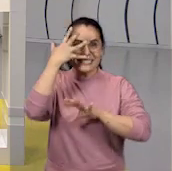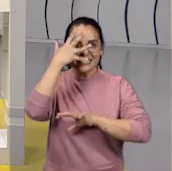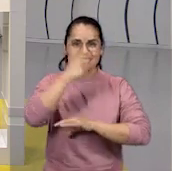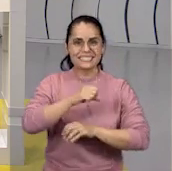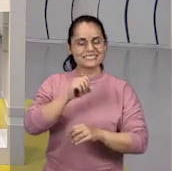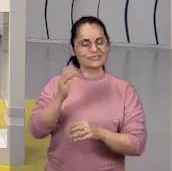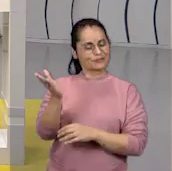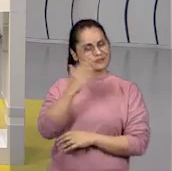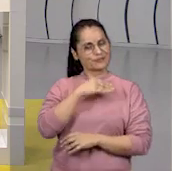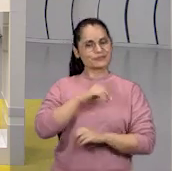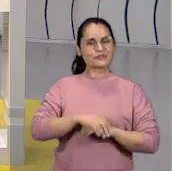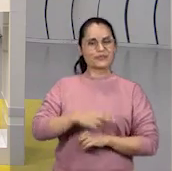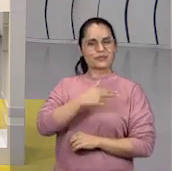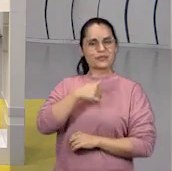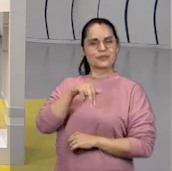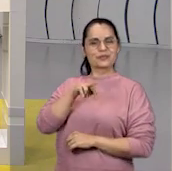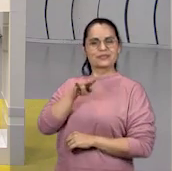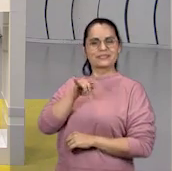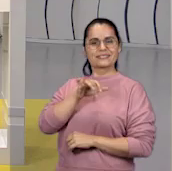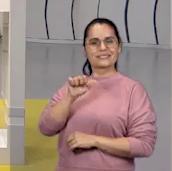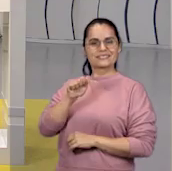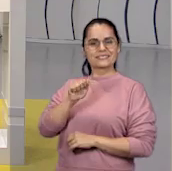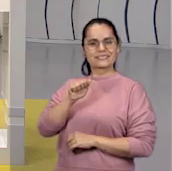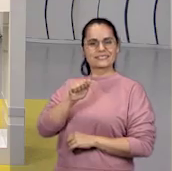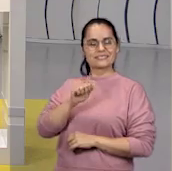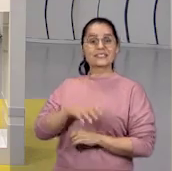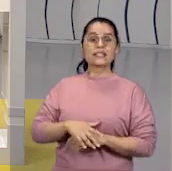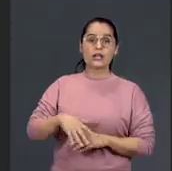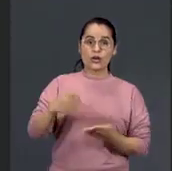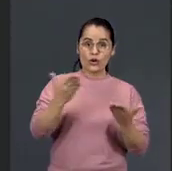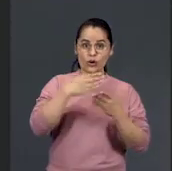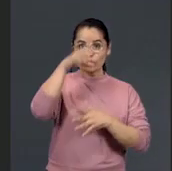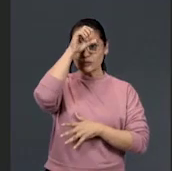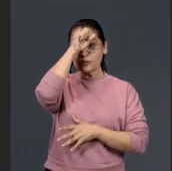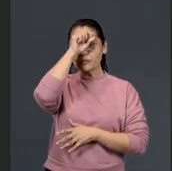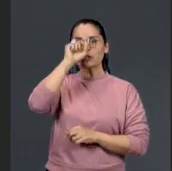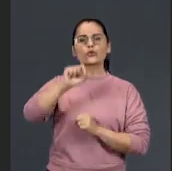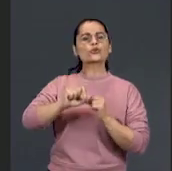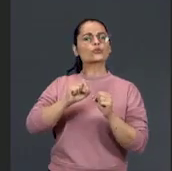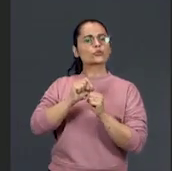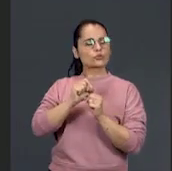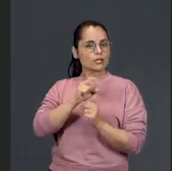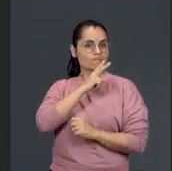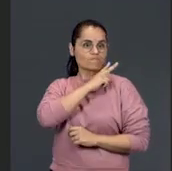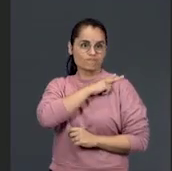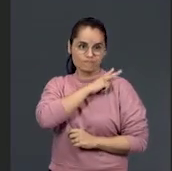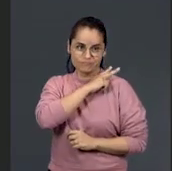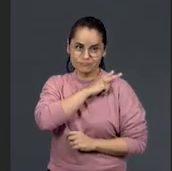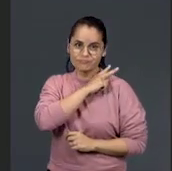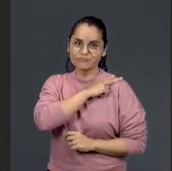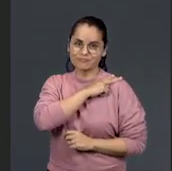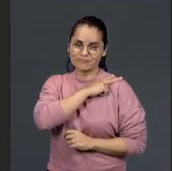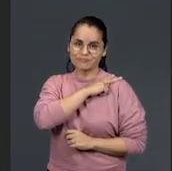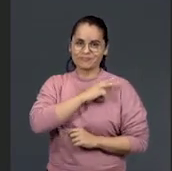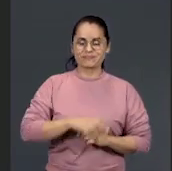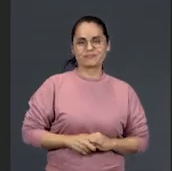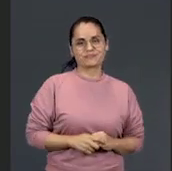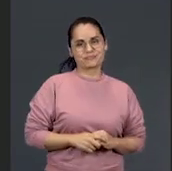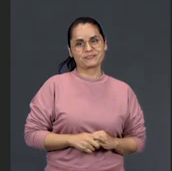Vamos lá? Meu nome é Marisa Araújo, nós vamos aprender hoje, né, matéria do 2º ano do ensino